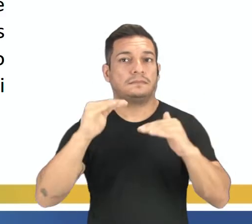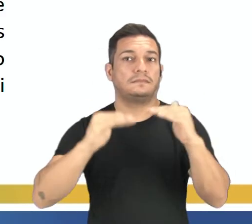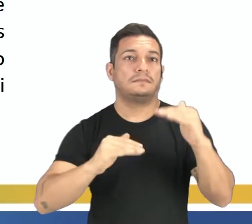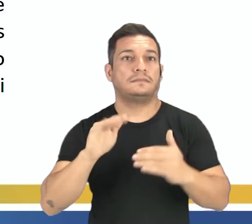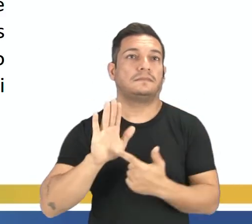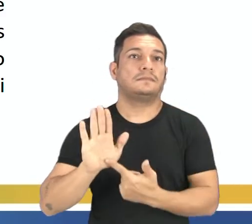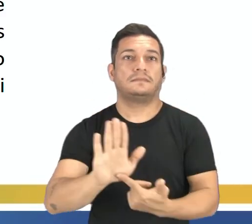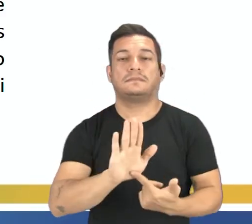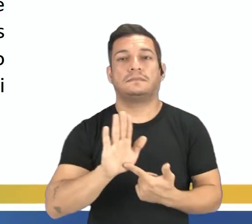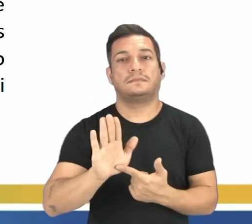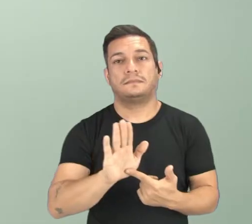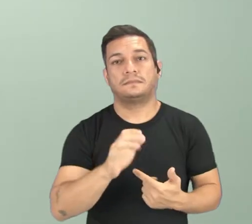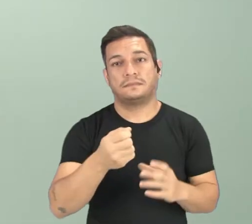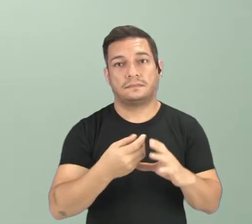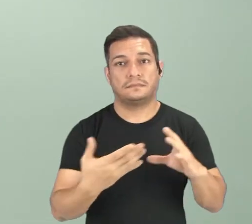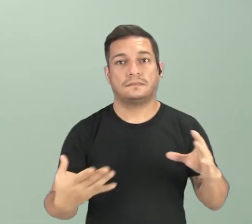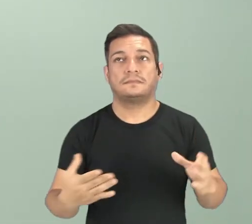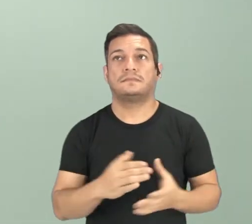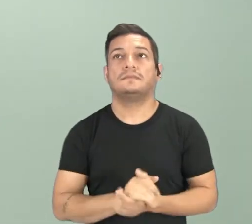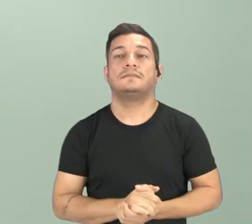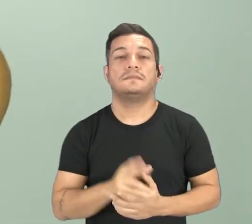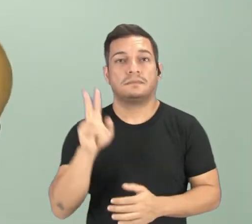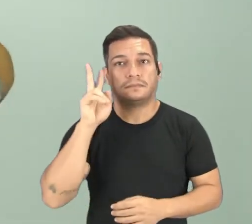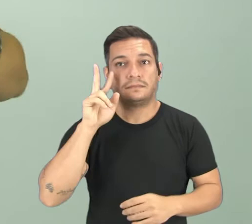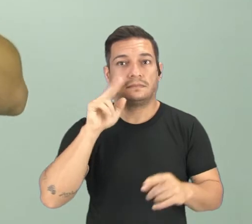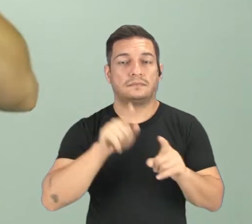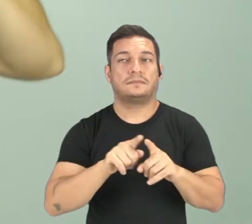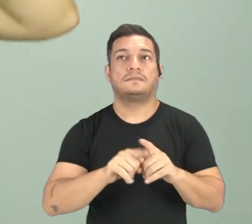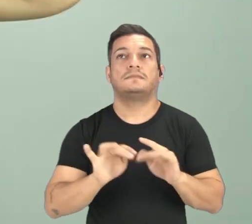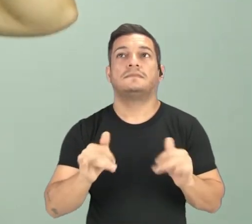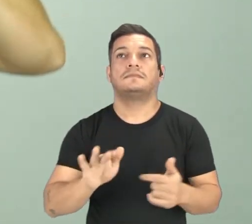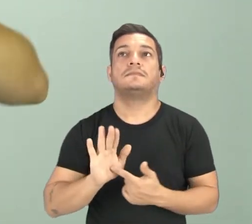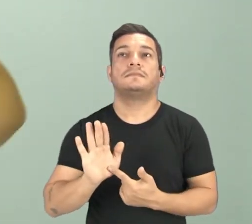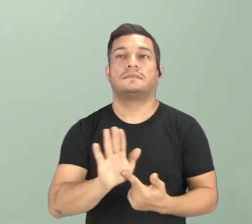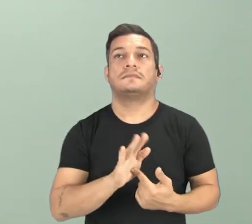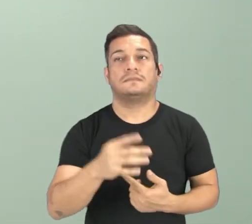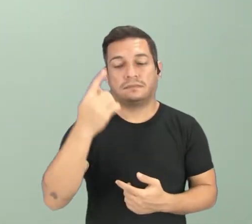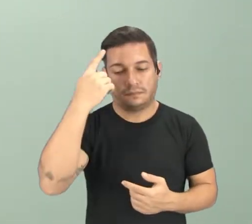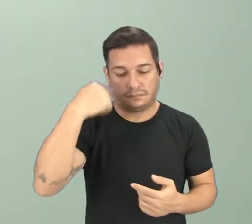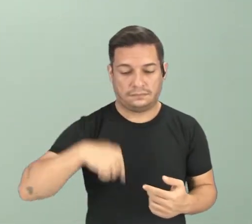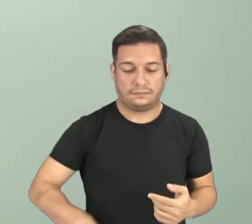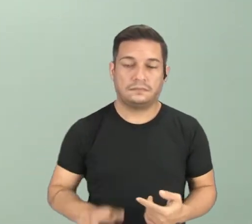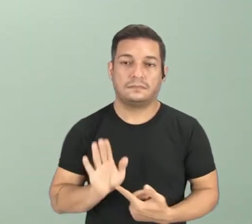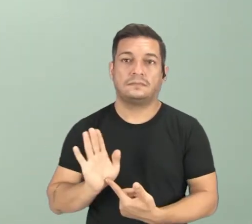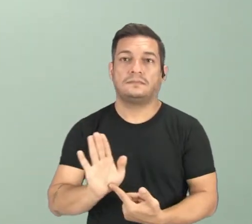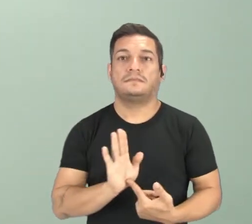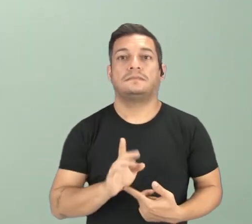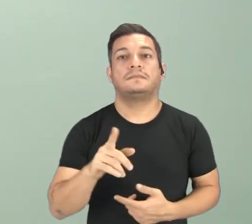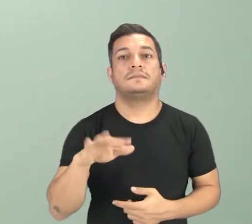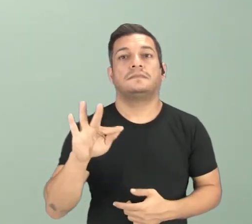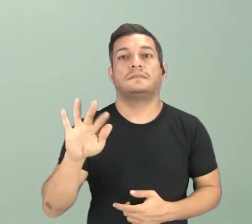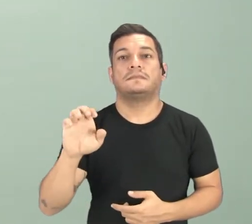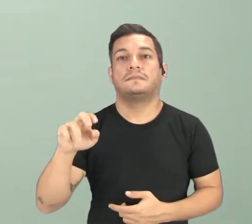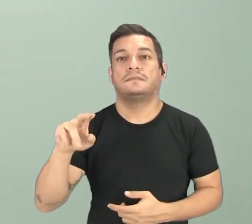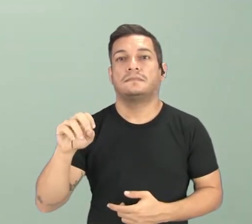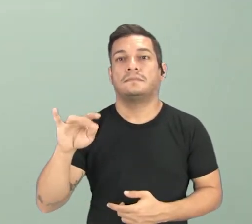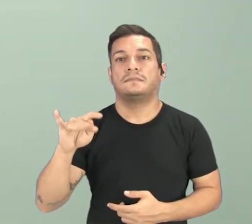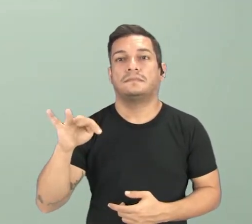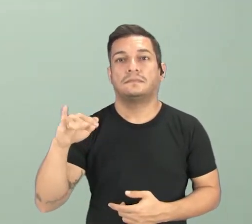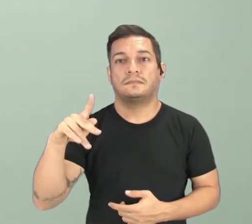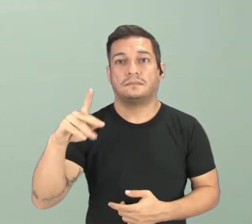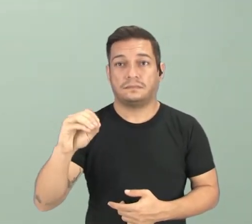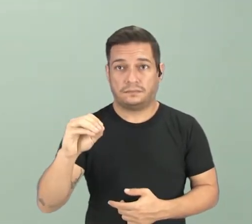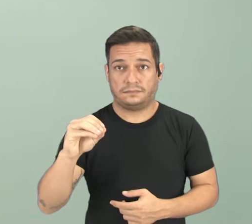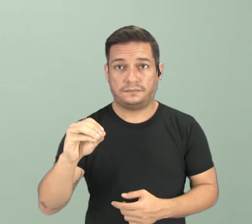de apresentação dessa característica. Lembrando que tudo que é apresentado externamente é o nosso fenótipo. E a